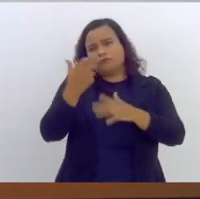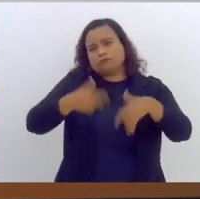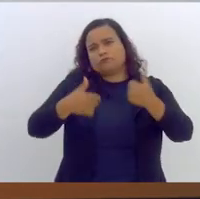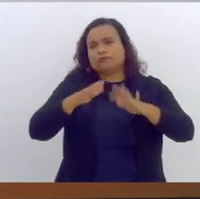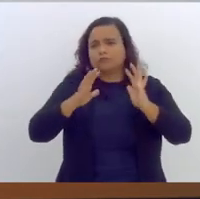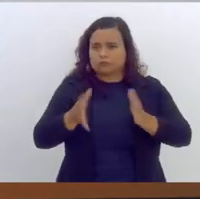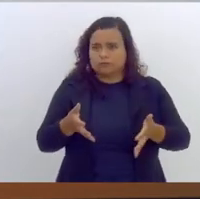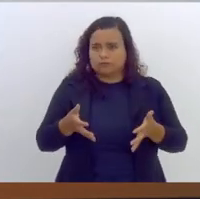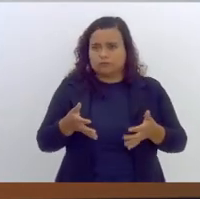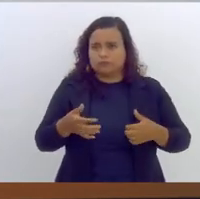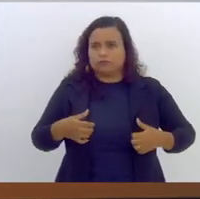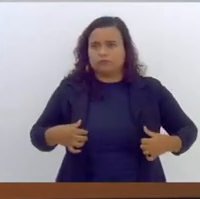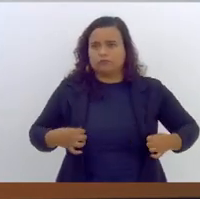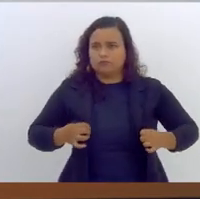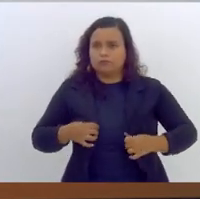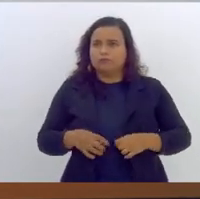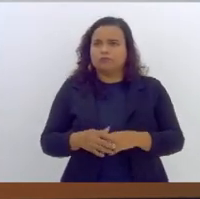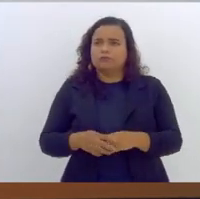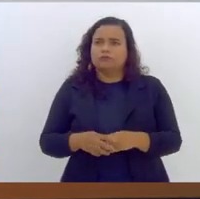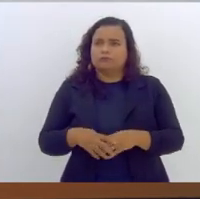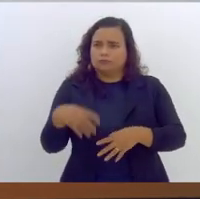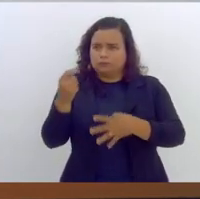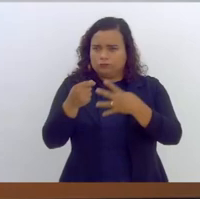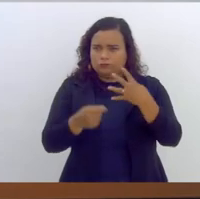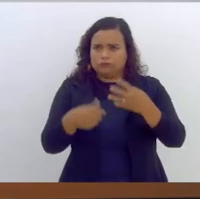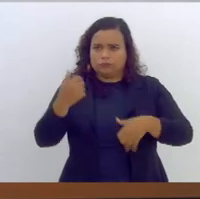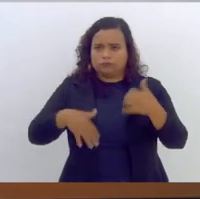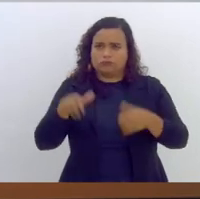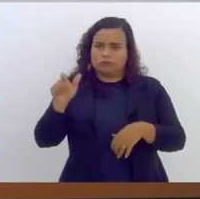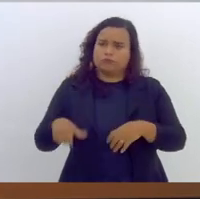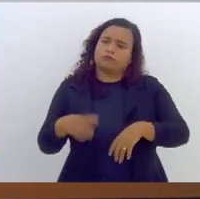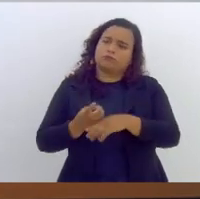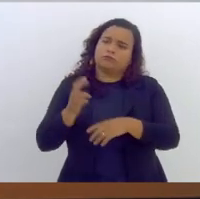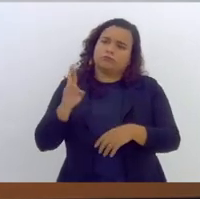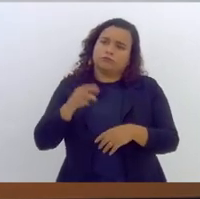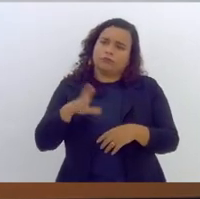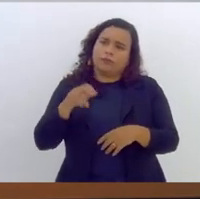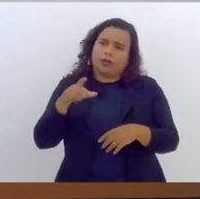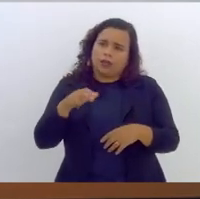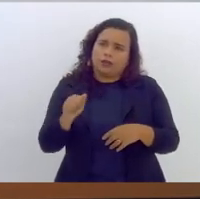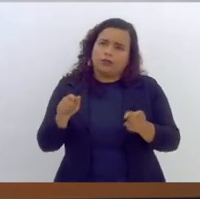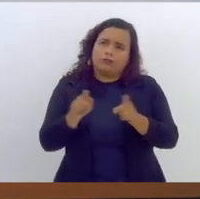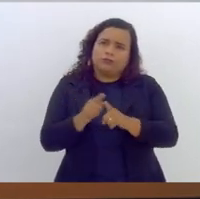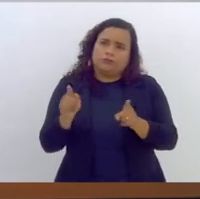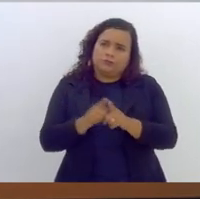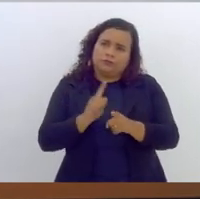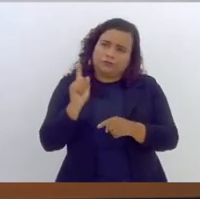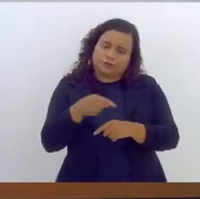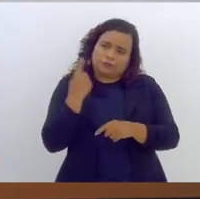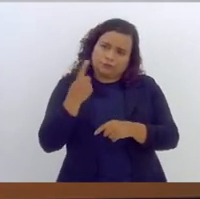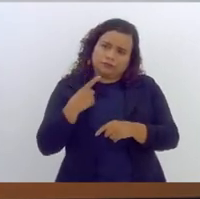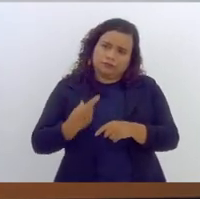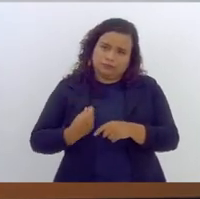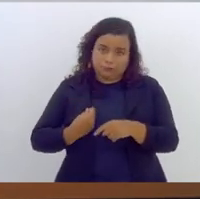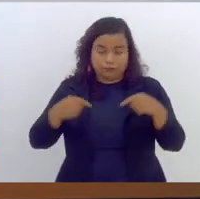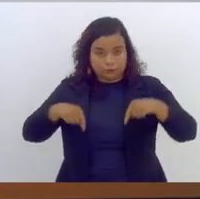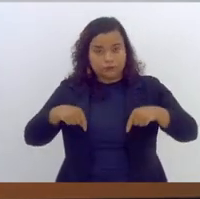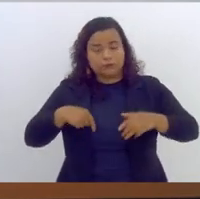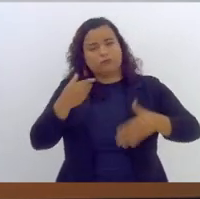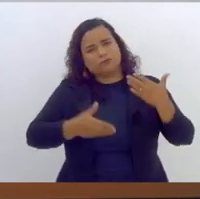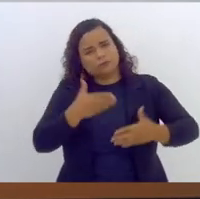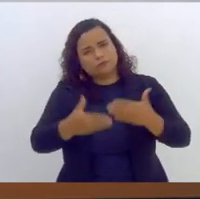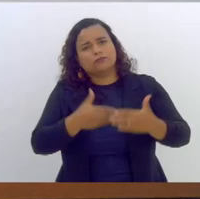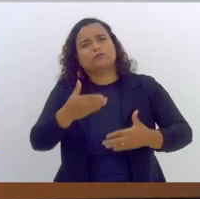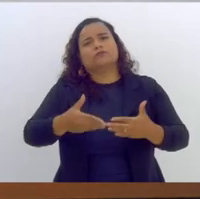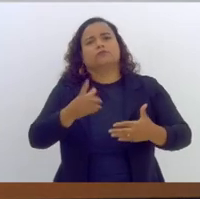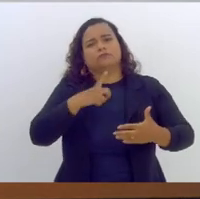explicamentos pela Doutora Milena e a gente também tá com com processos